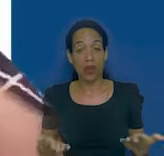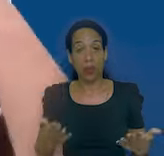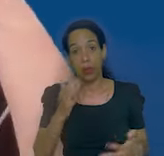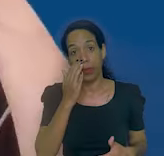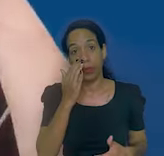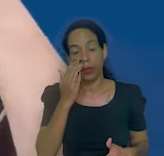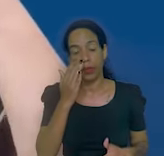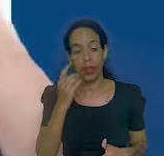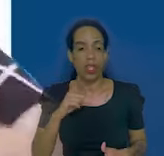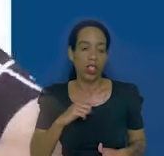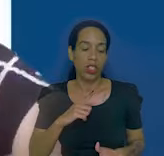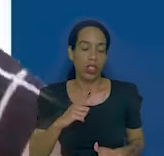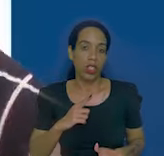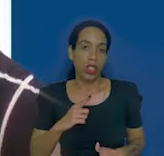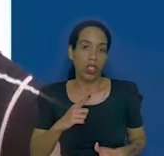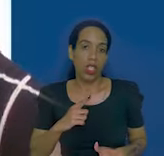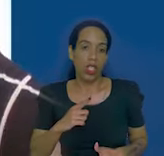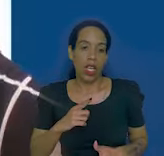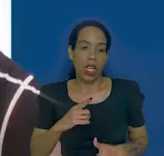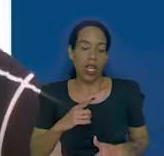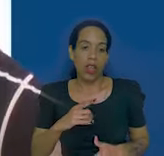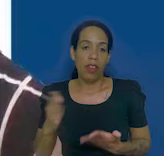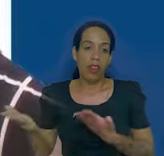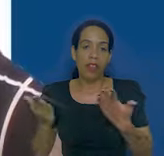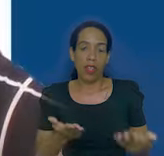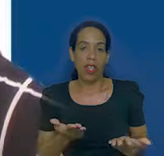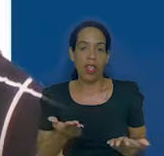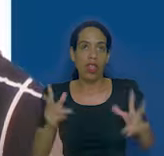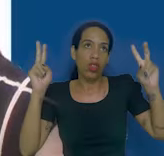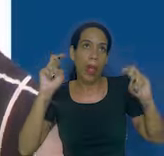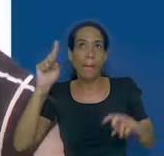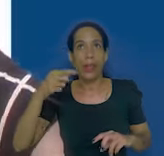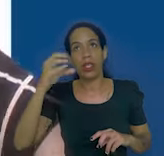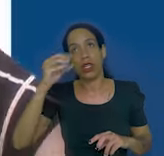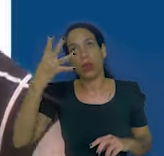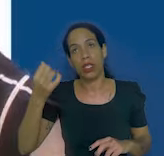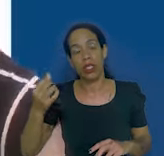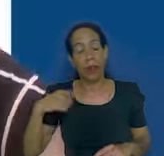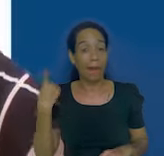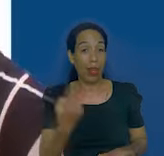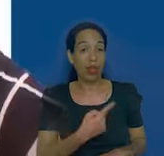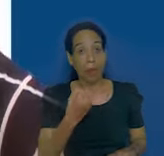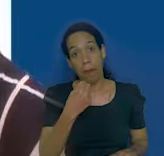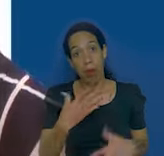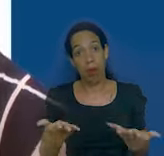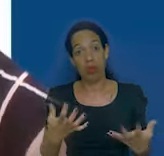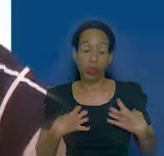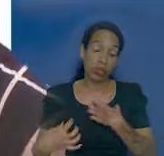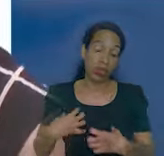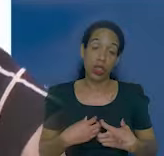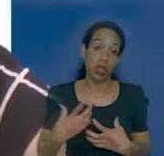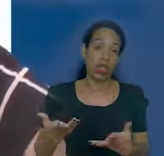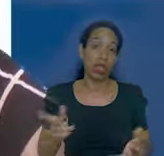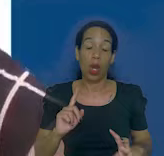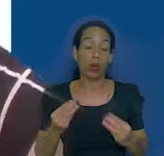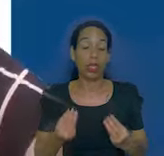caso, meio que veio afinado lá com o tema 1046 e, para a gente, foi bom nesse sentido. Então,